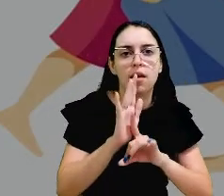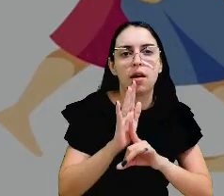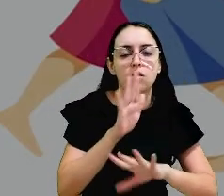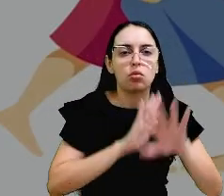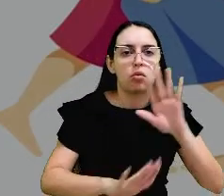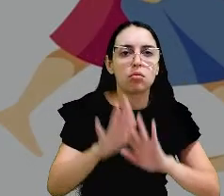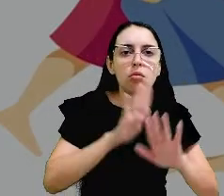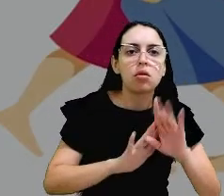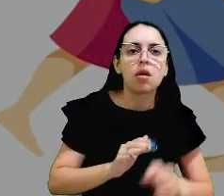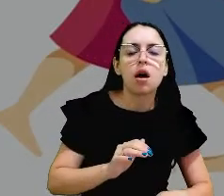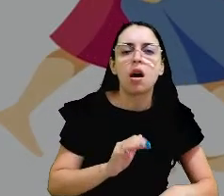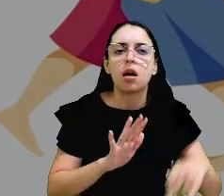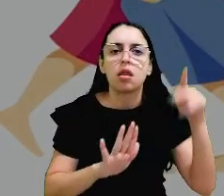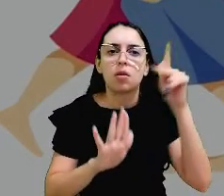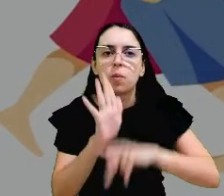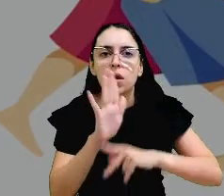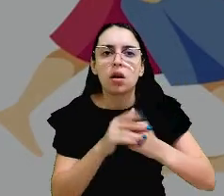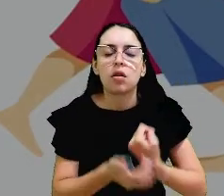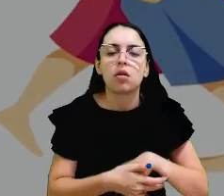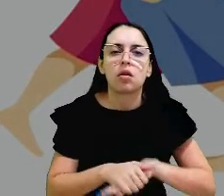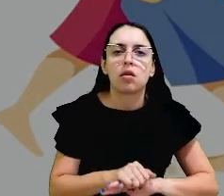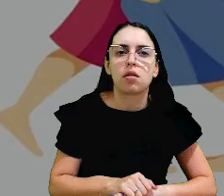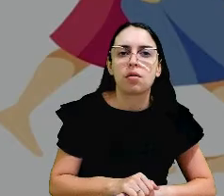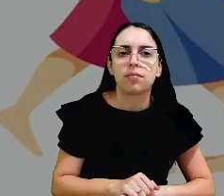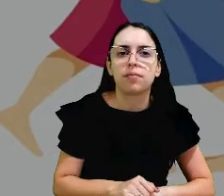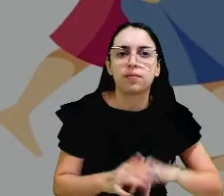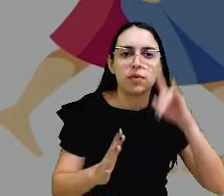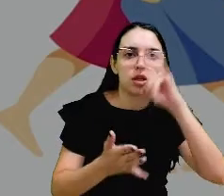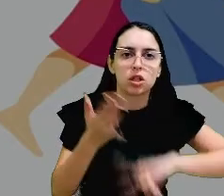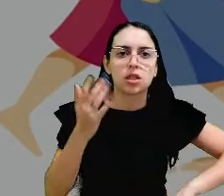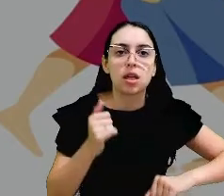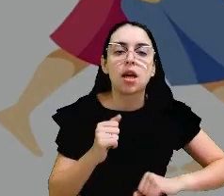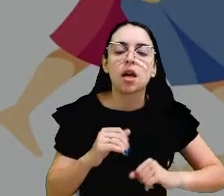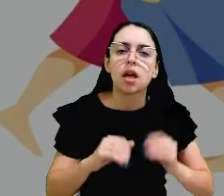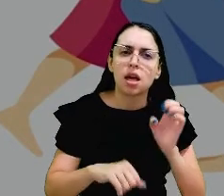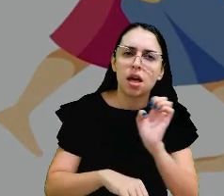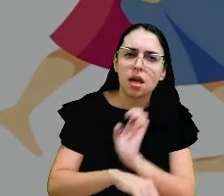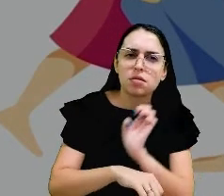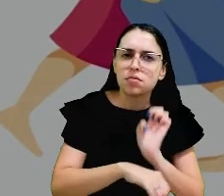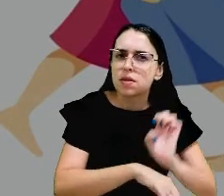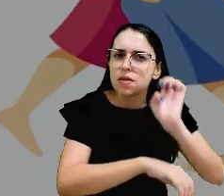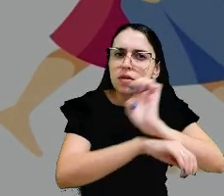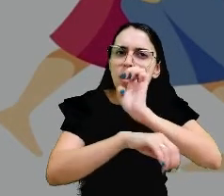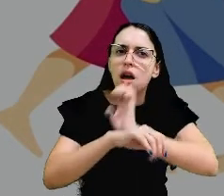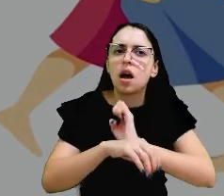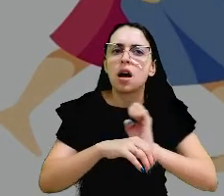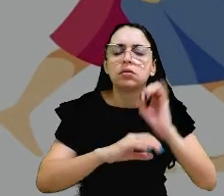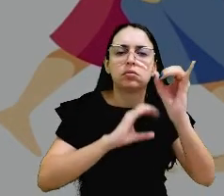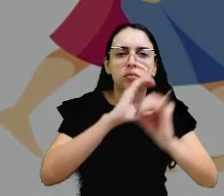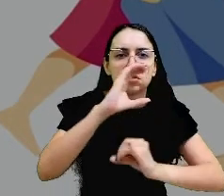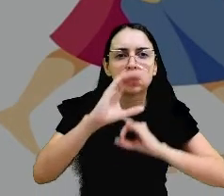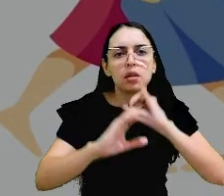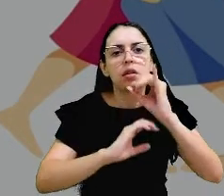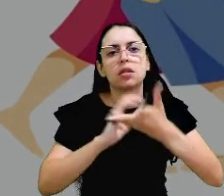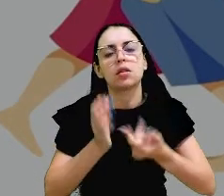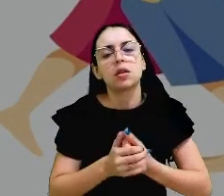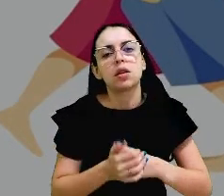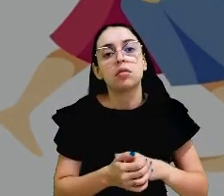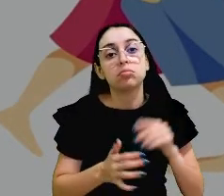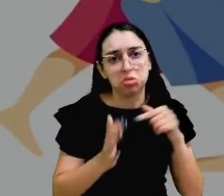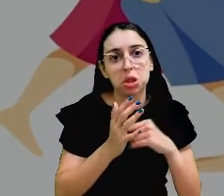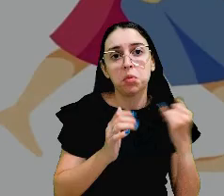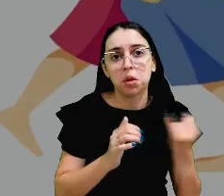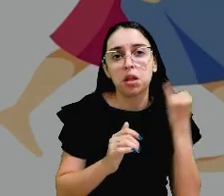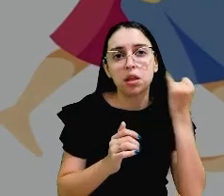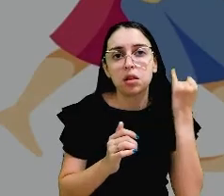recomendações, protocolos regionais, internacionais. E aí eu toco no ponto